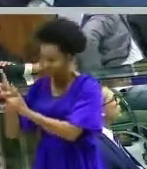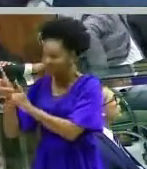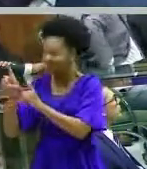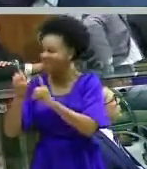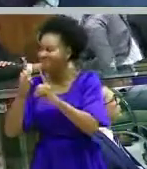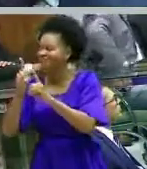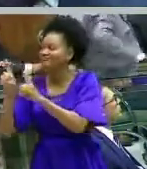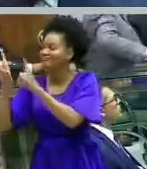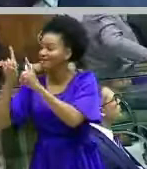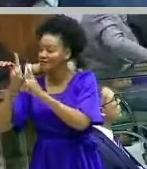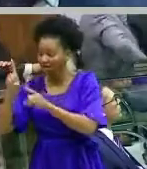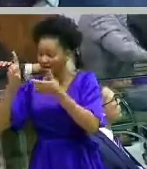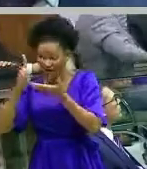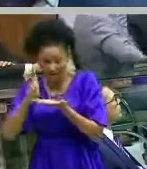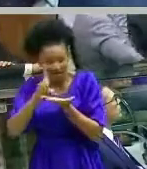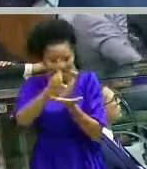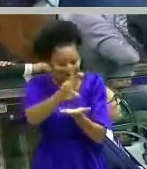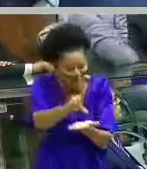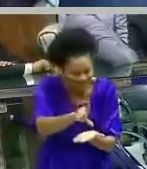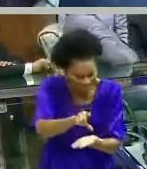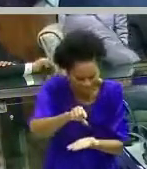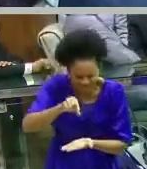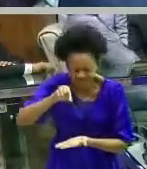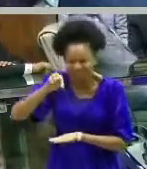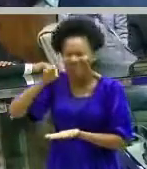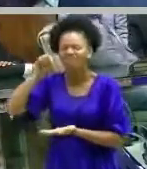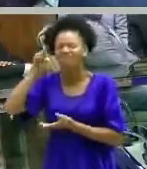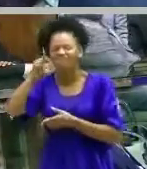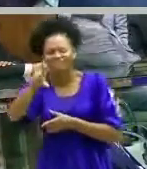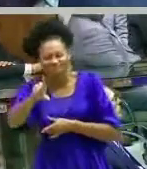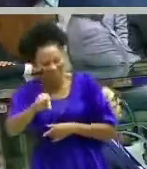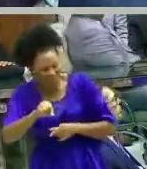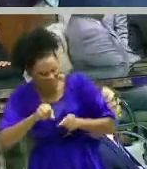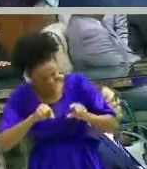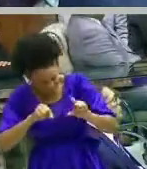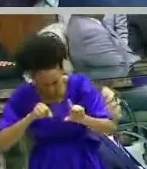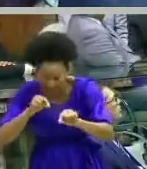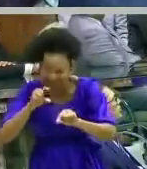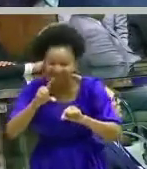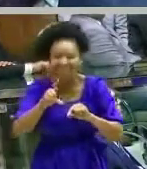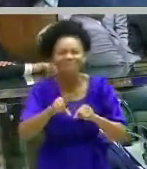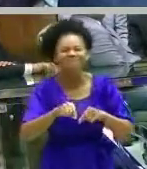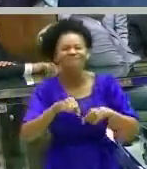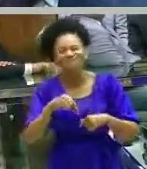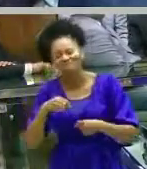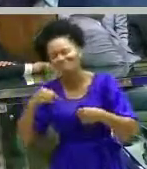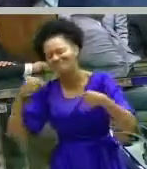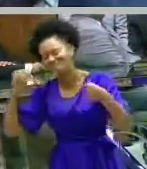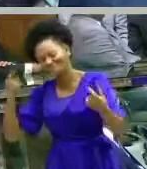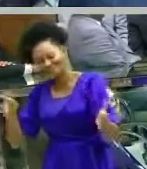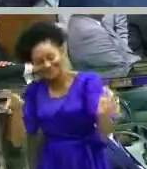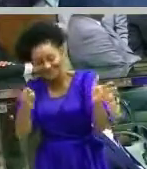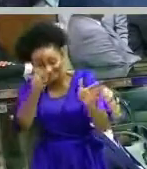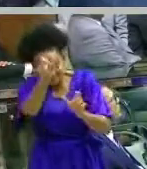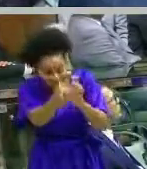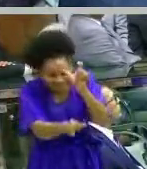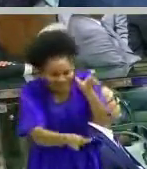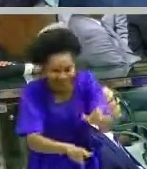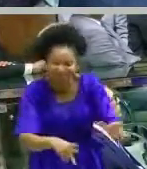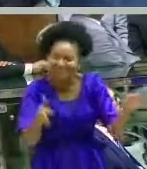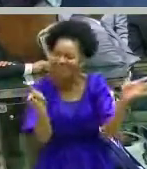te escolhi e tu és meu.